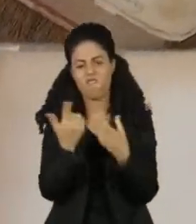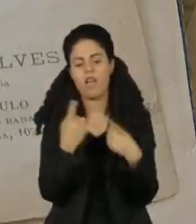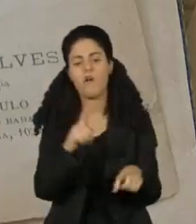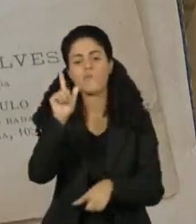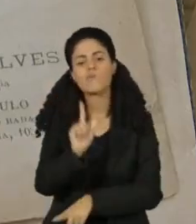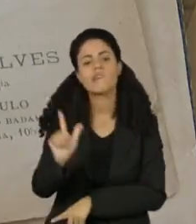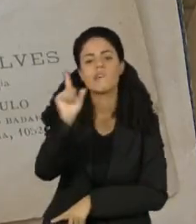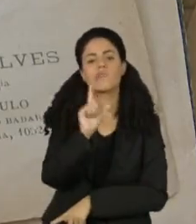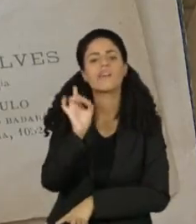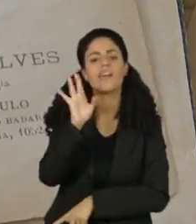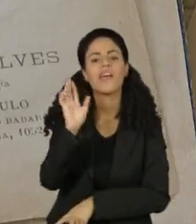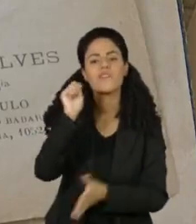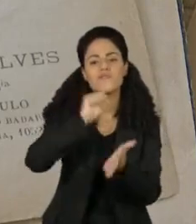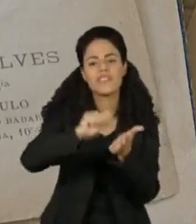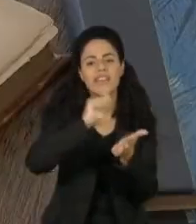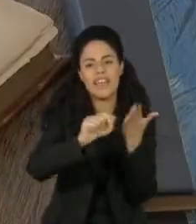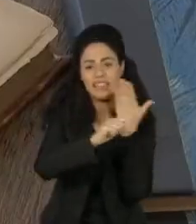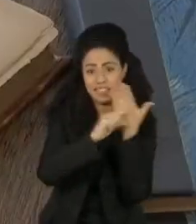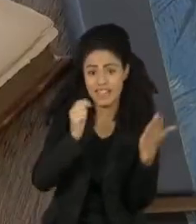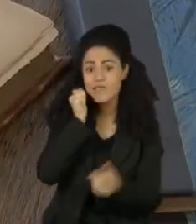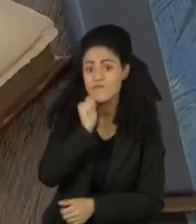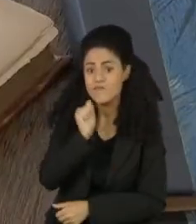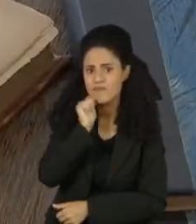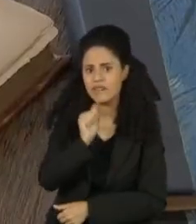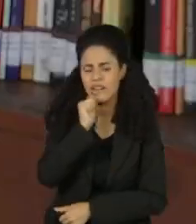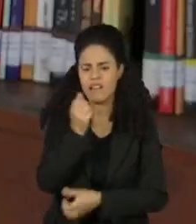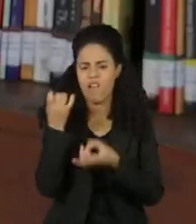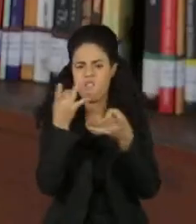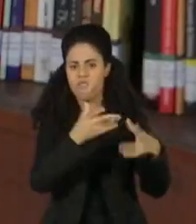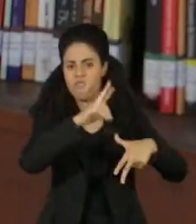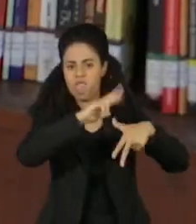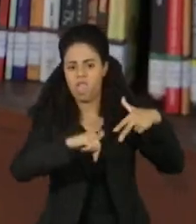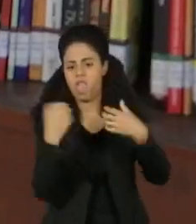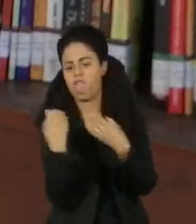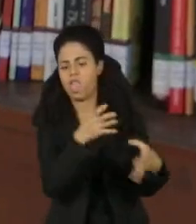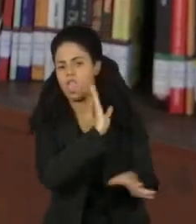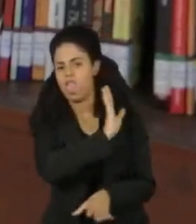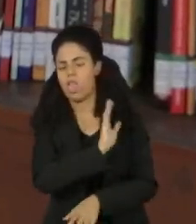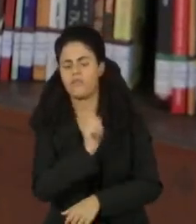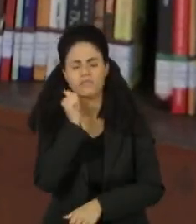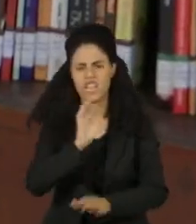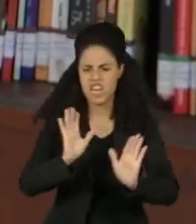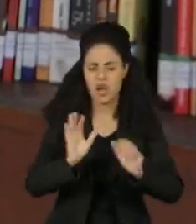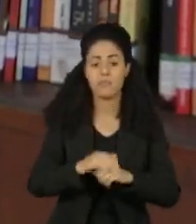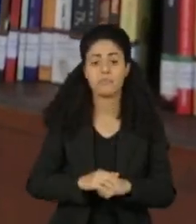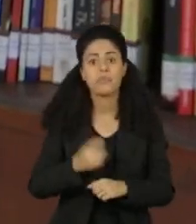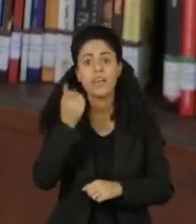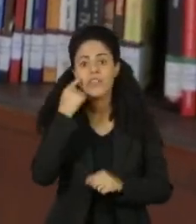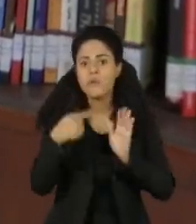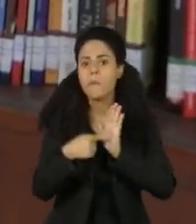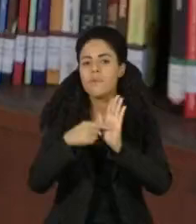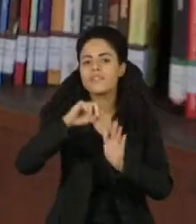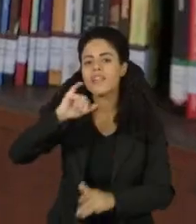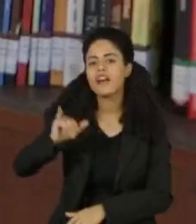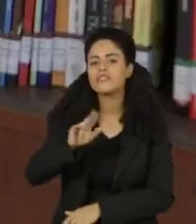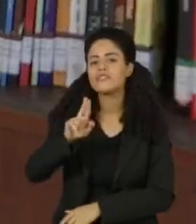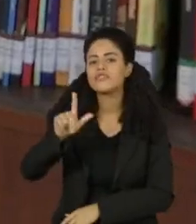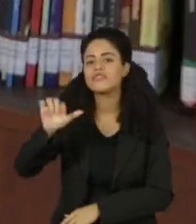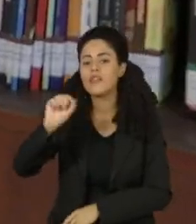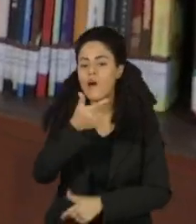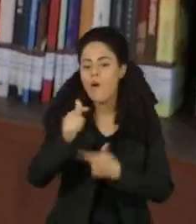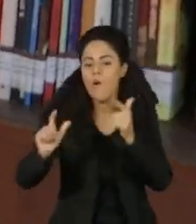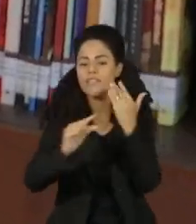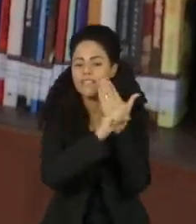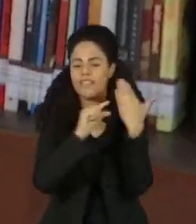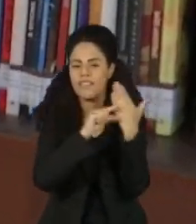autoria feminina. Então, nós temos aí uma exclusão de gênero. E é justamente para jogar luz sobre a Júlia e outras escritoras